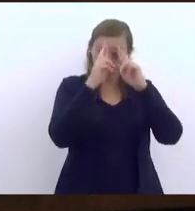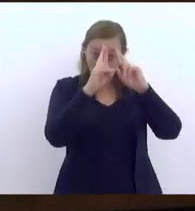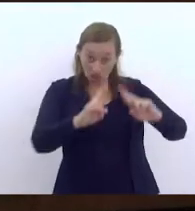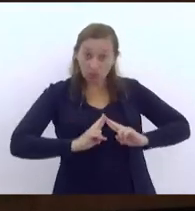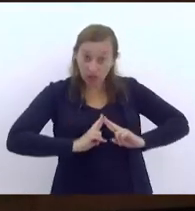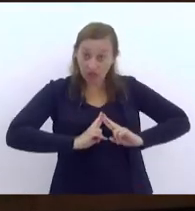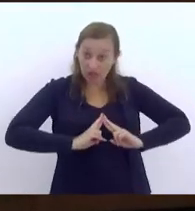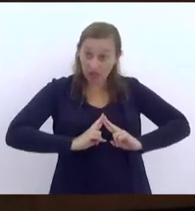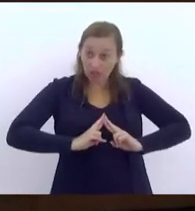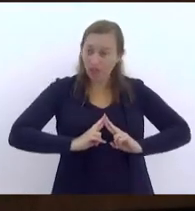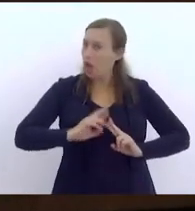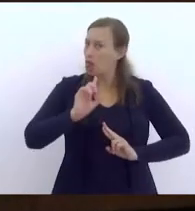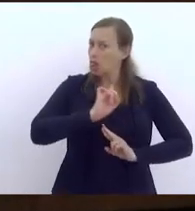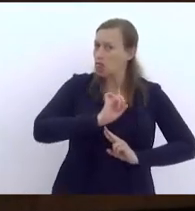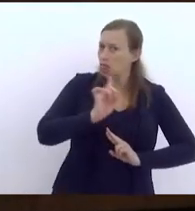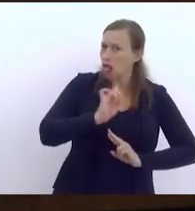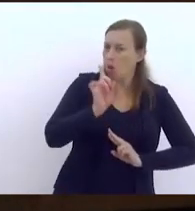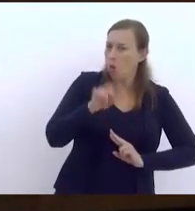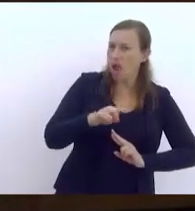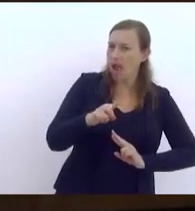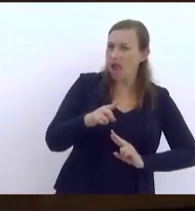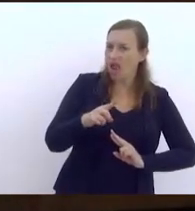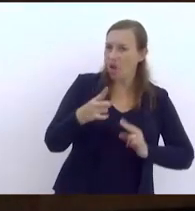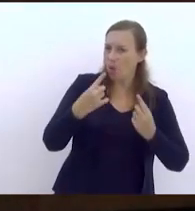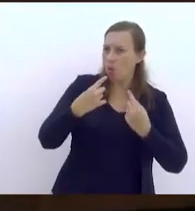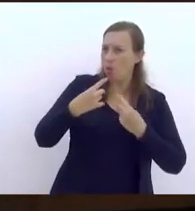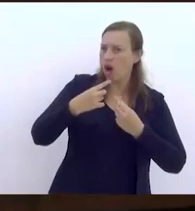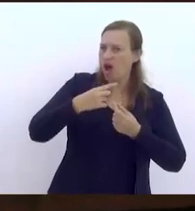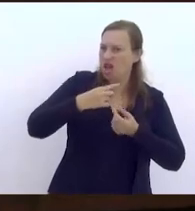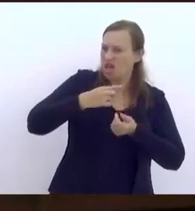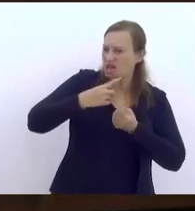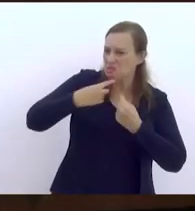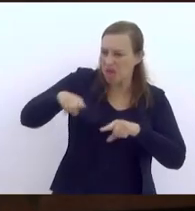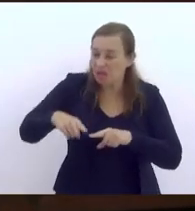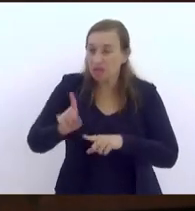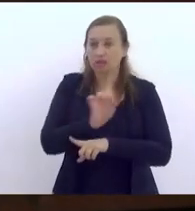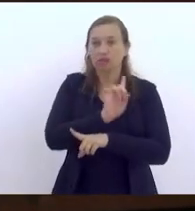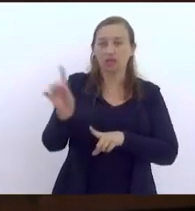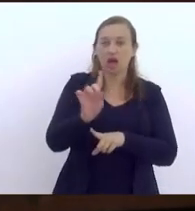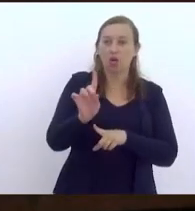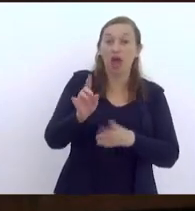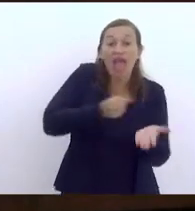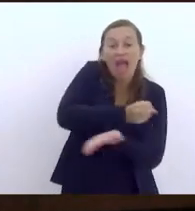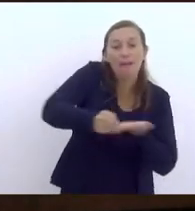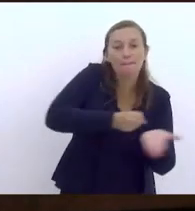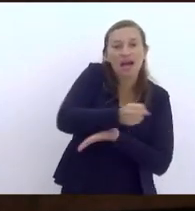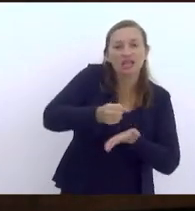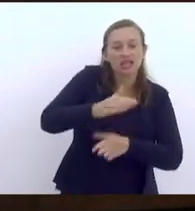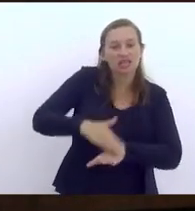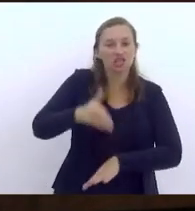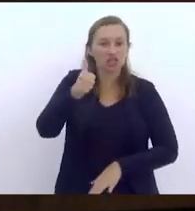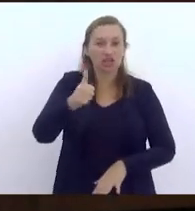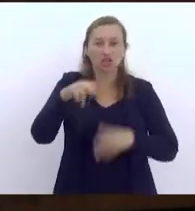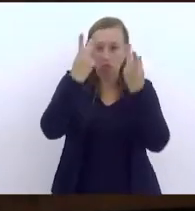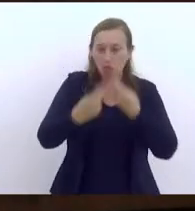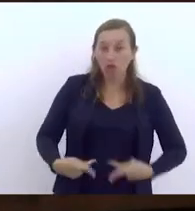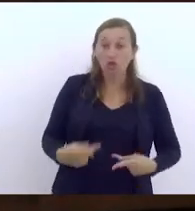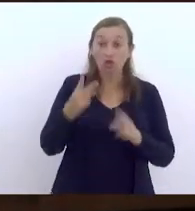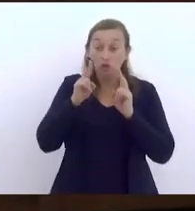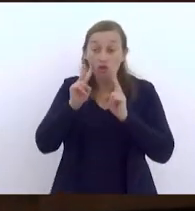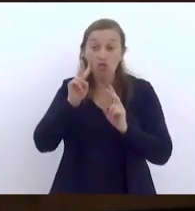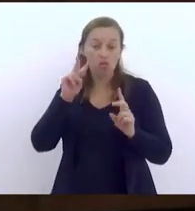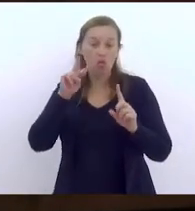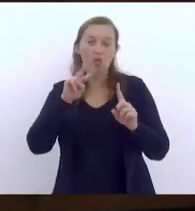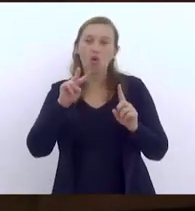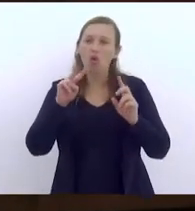e não, isso não é uma ameaça e não pode ser. É a base da dignidade humana. Nós olharmos uns